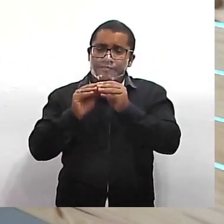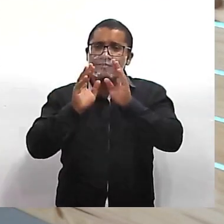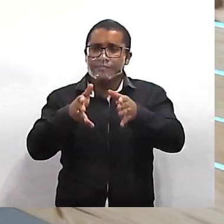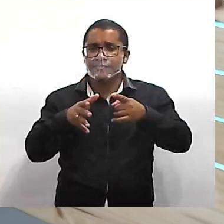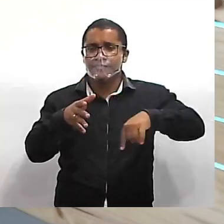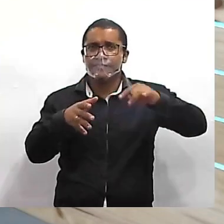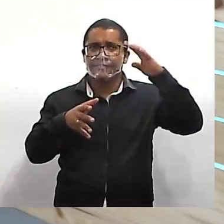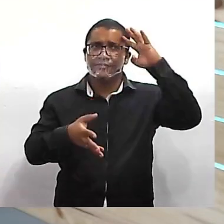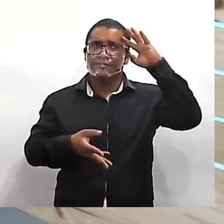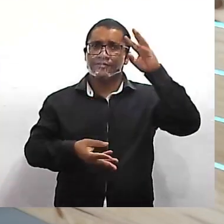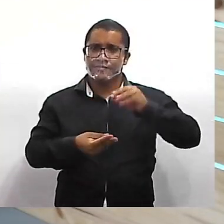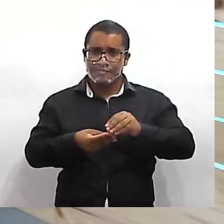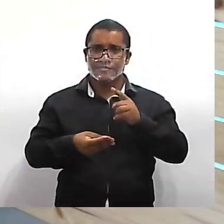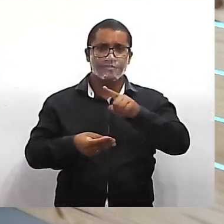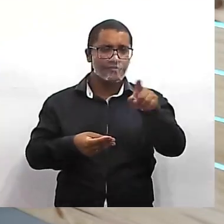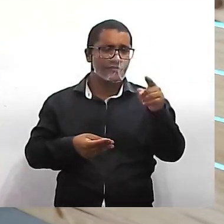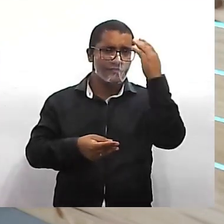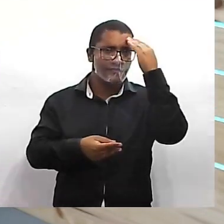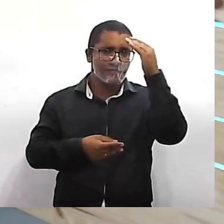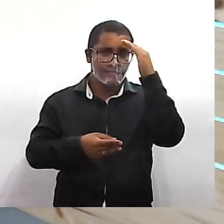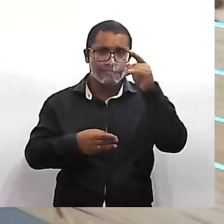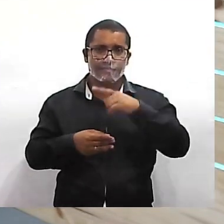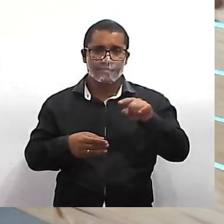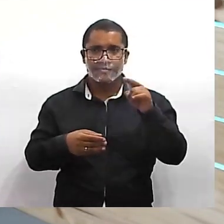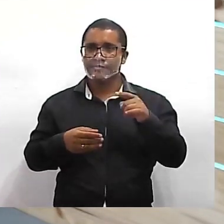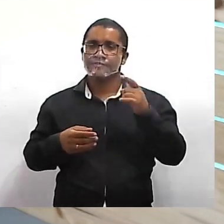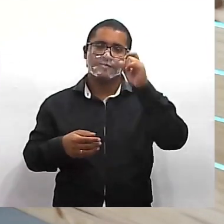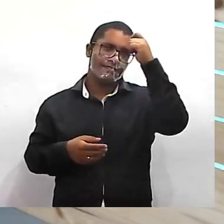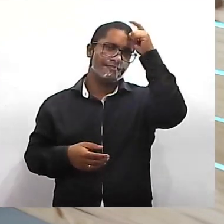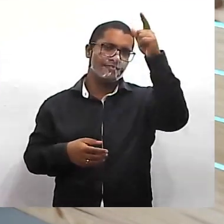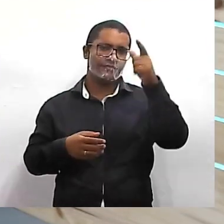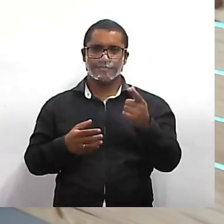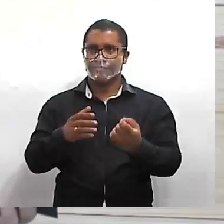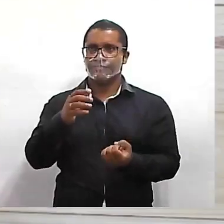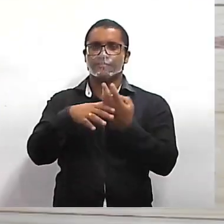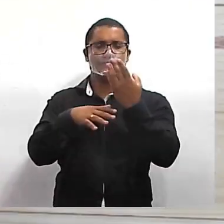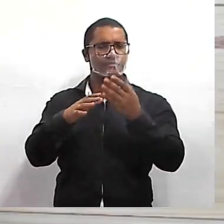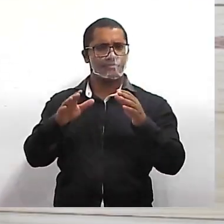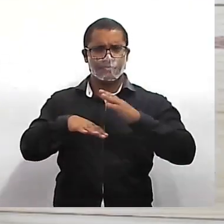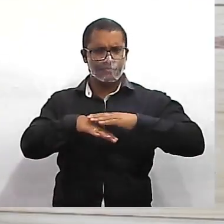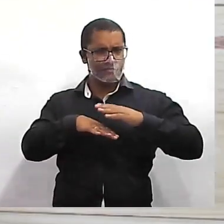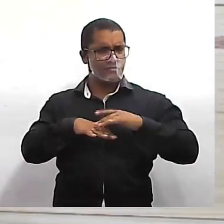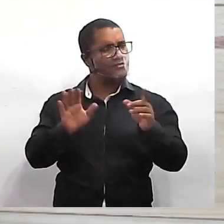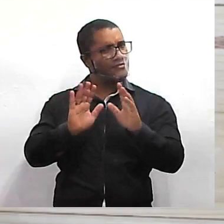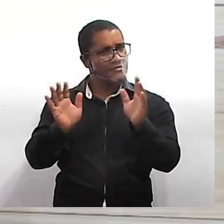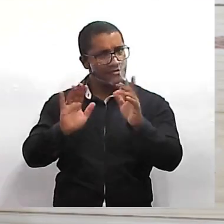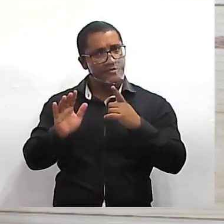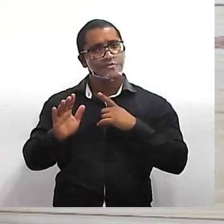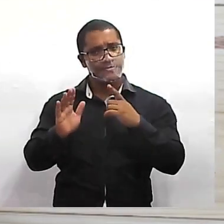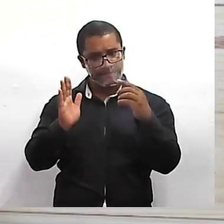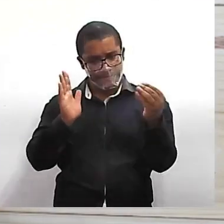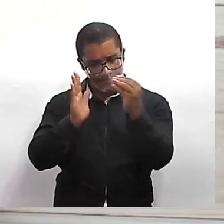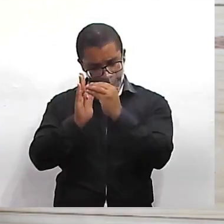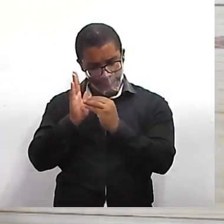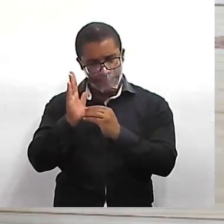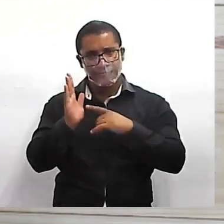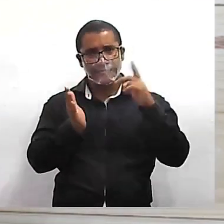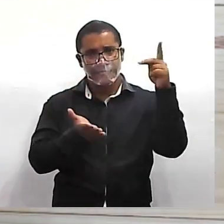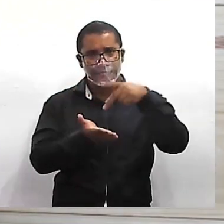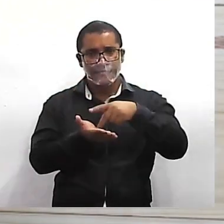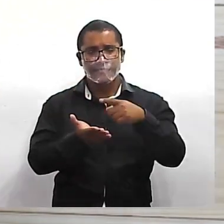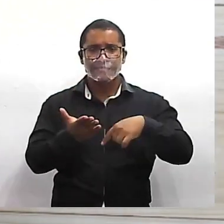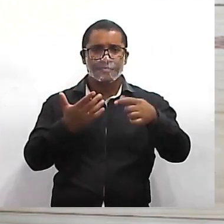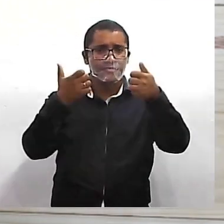dar uma breve explicadinha para você entender que a gente não tirou essa informação do nada, isso é bem importante. A gente vai começar a falar